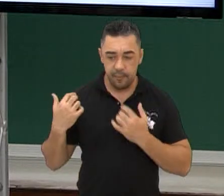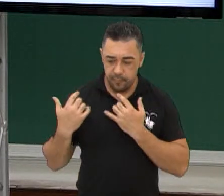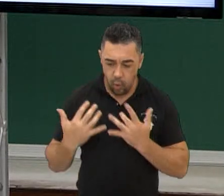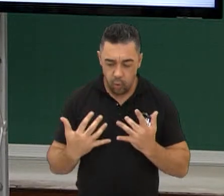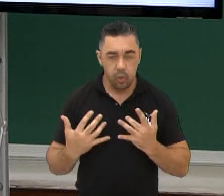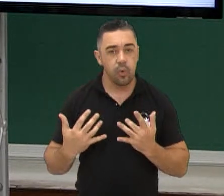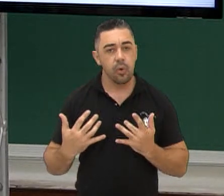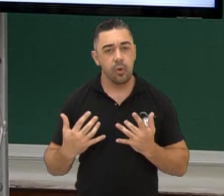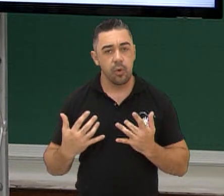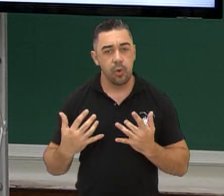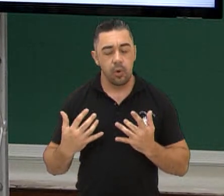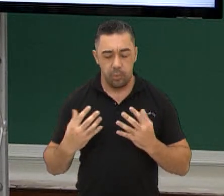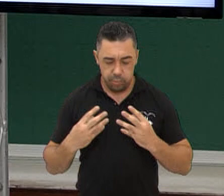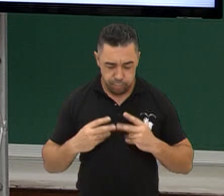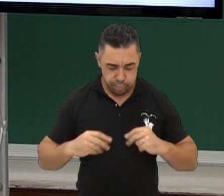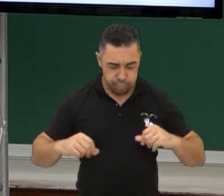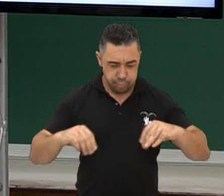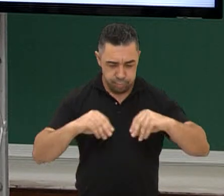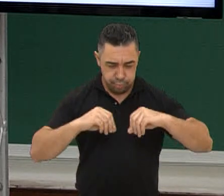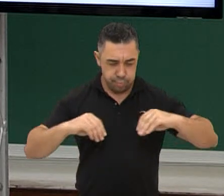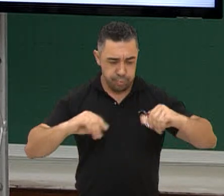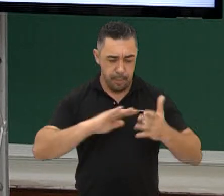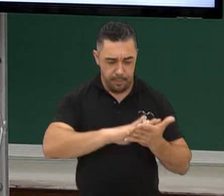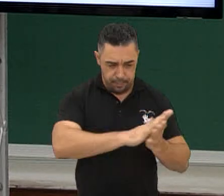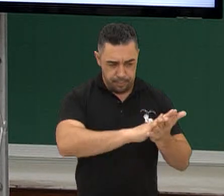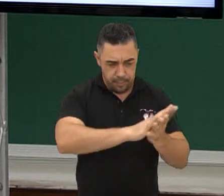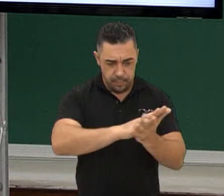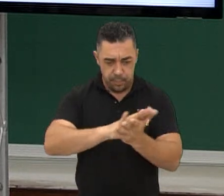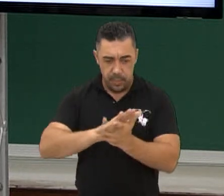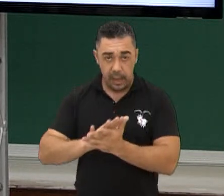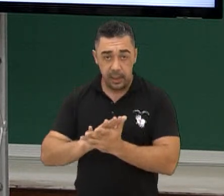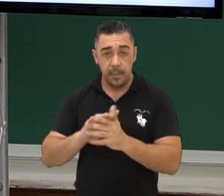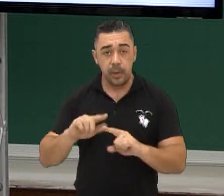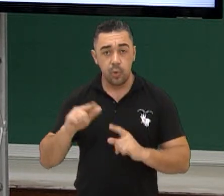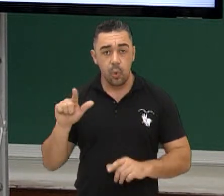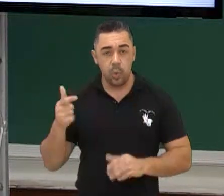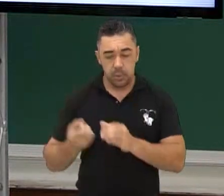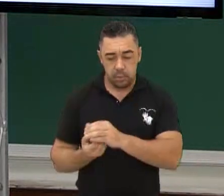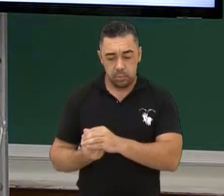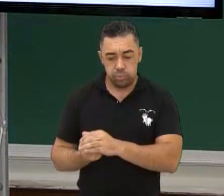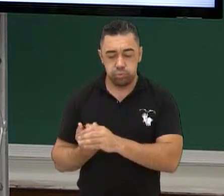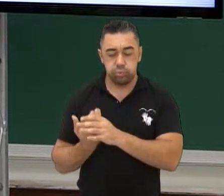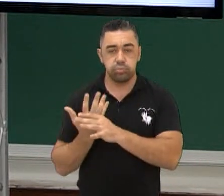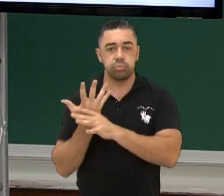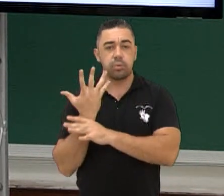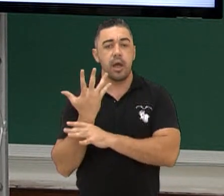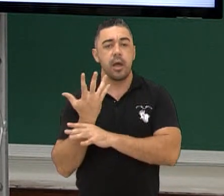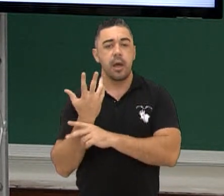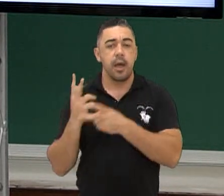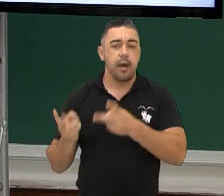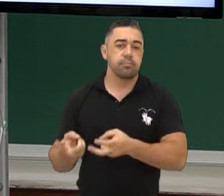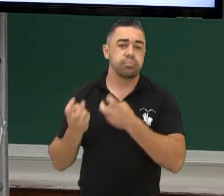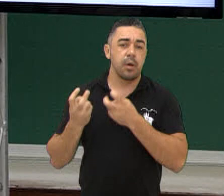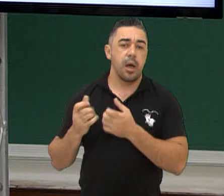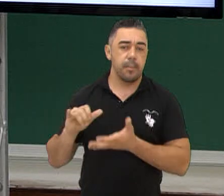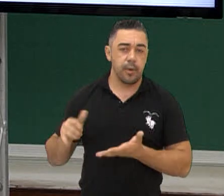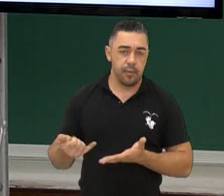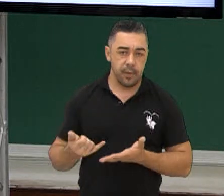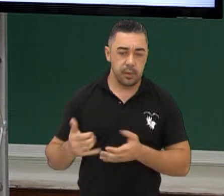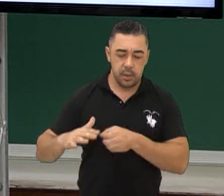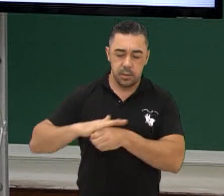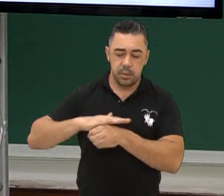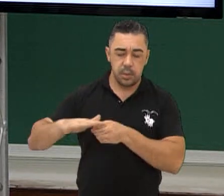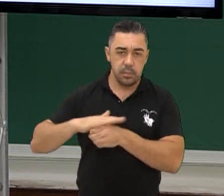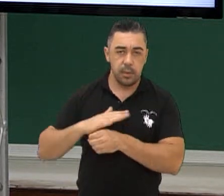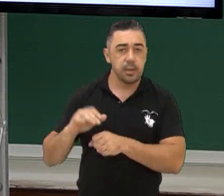fogo, mata algumas espécies, mas outras, na verdade, só tirou a parte de cima. A